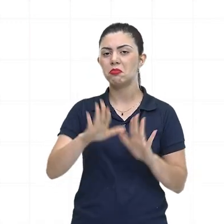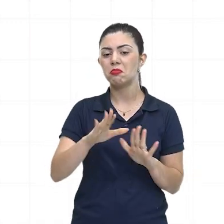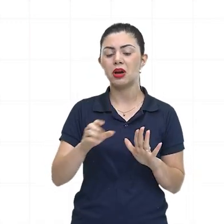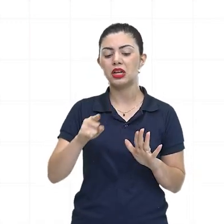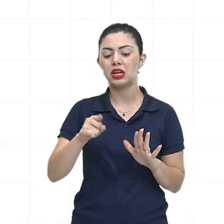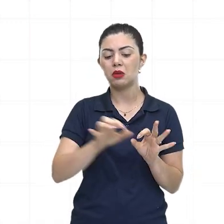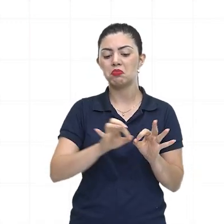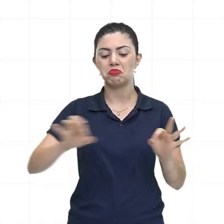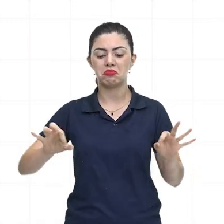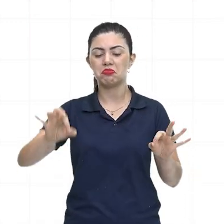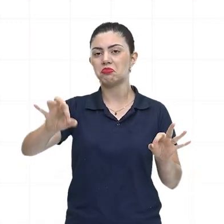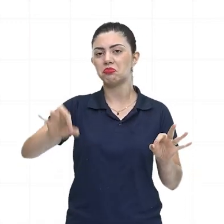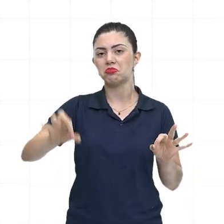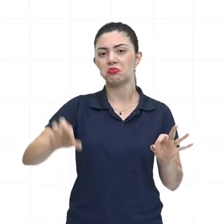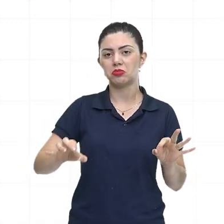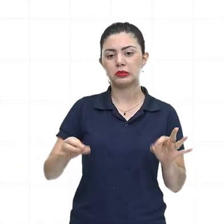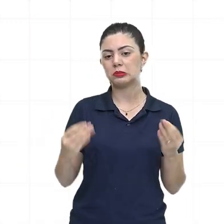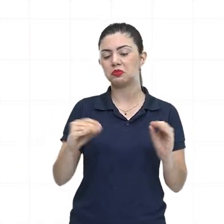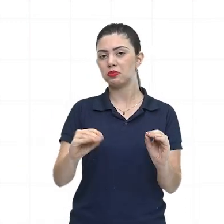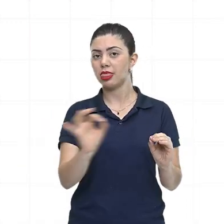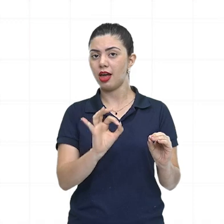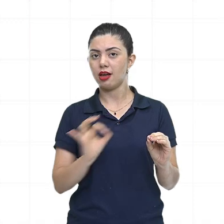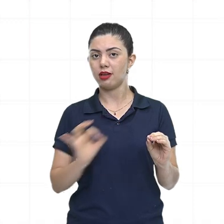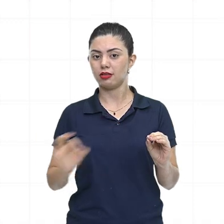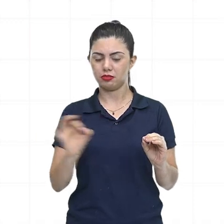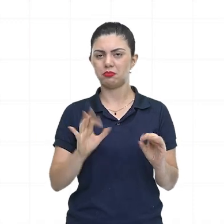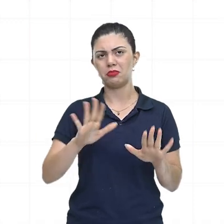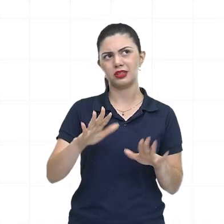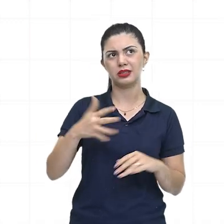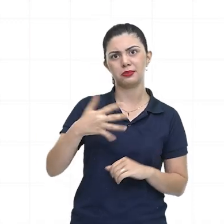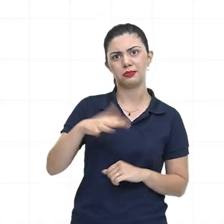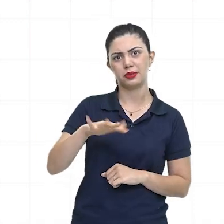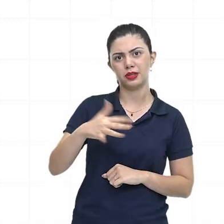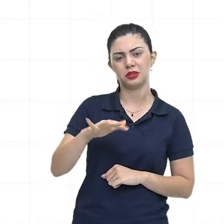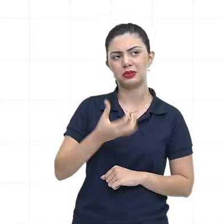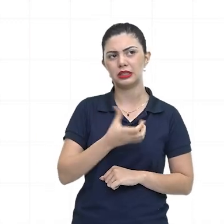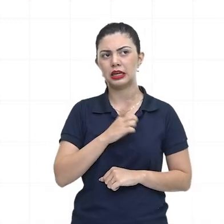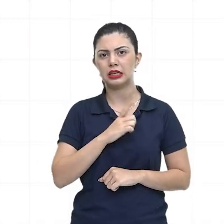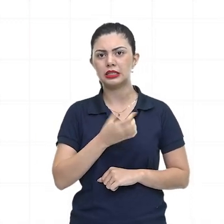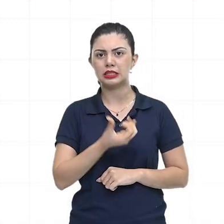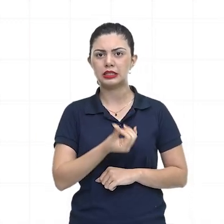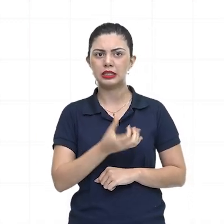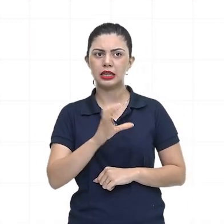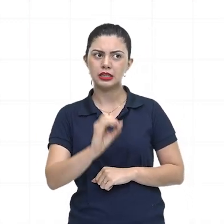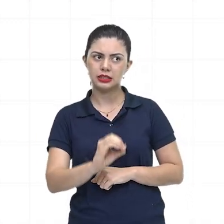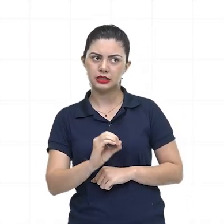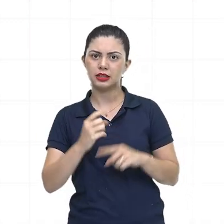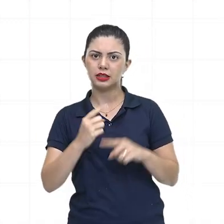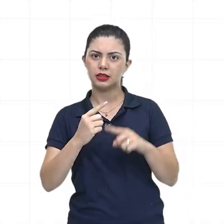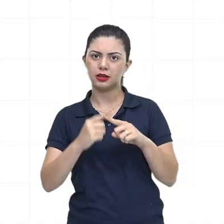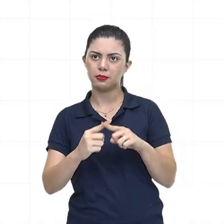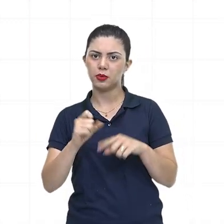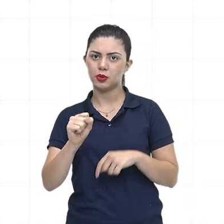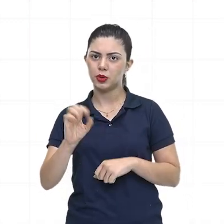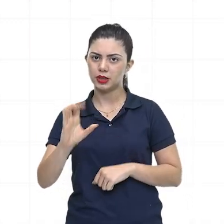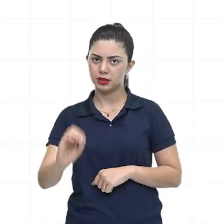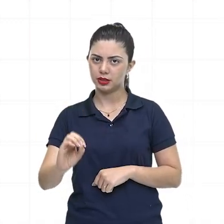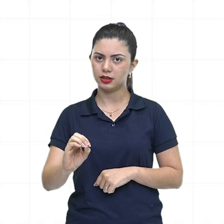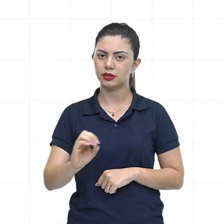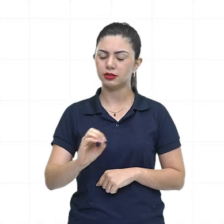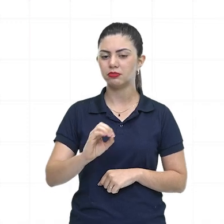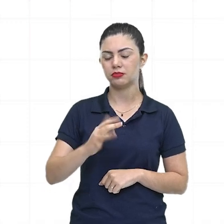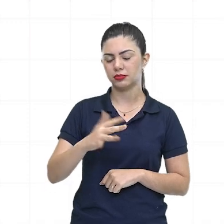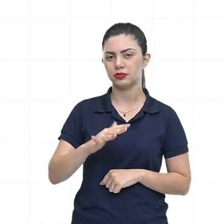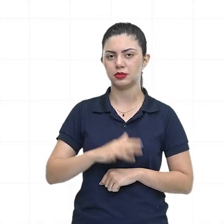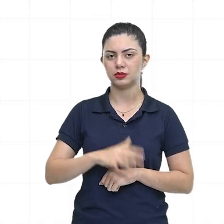valor, das dimensões da janela, mas geralmente elas são 60 por 80, Na maioria